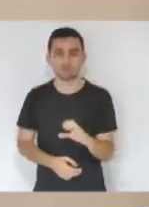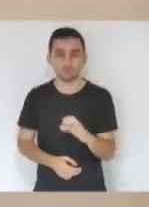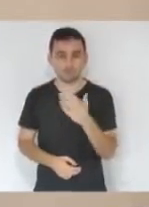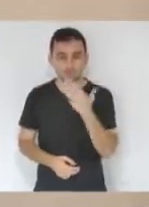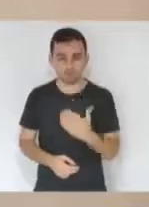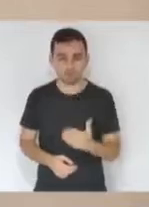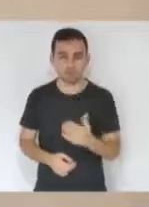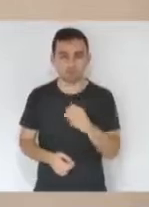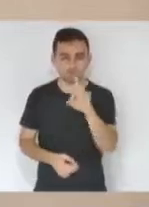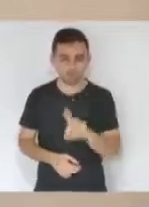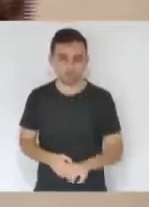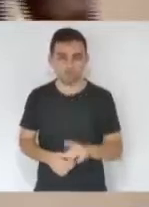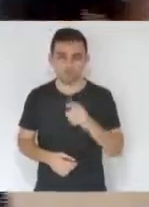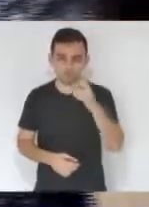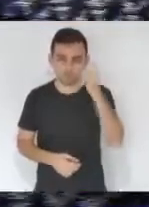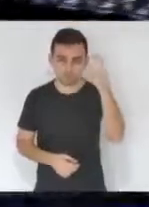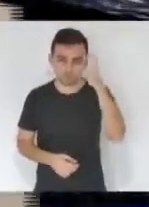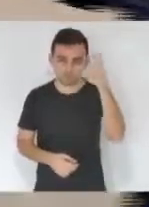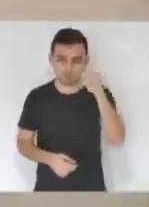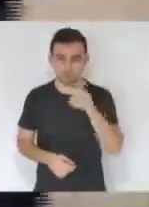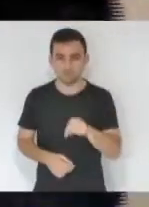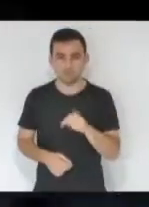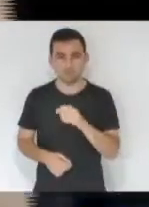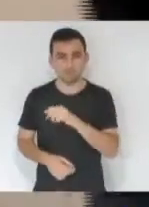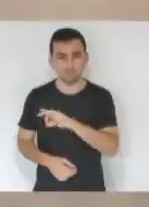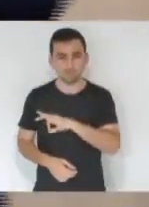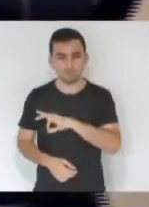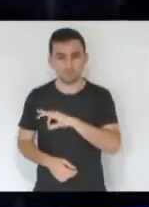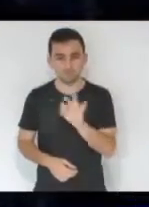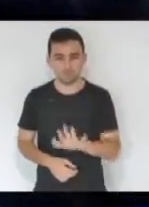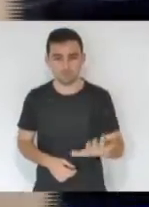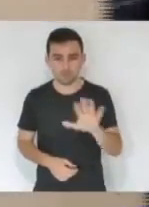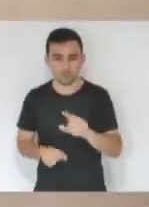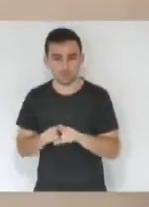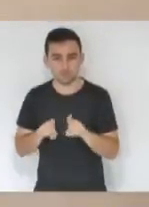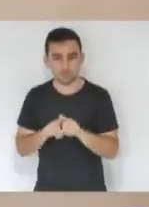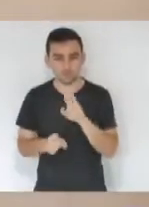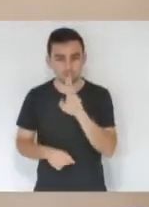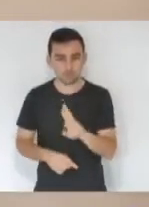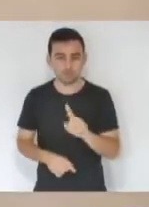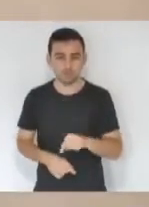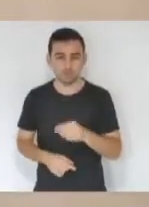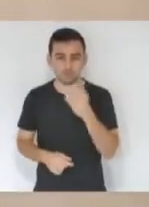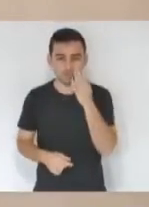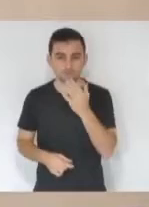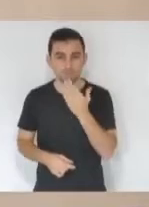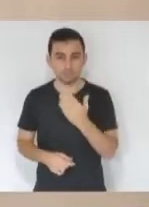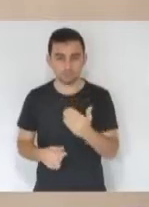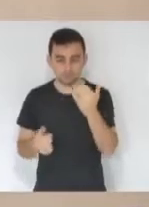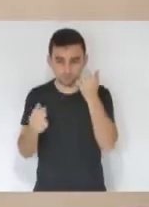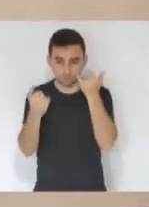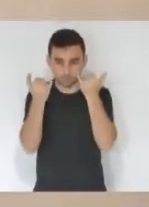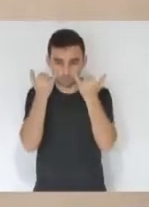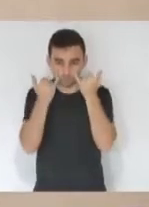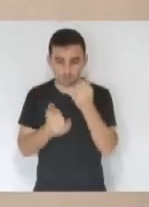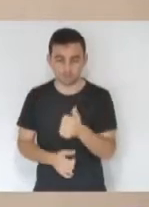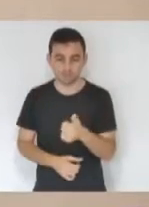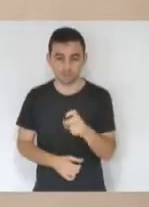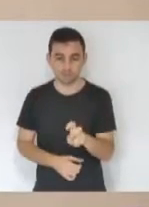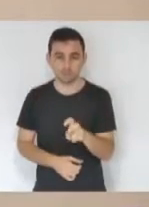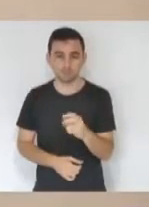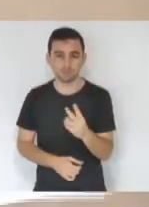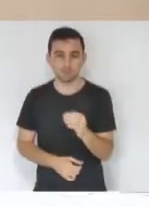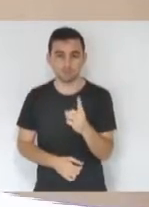da polícia federal em resposta ao pedido de informação 15 2019 discussão votação que a falar para discutir o deputado